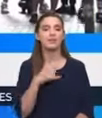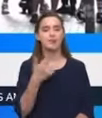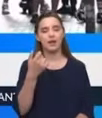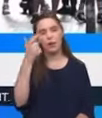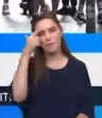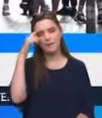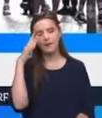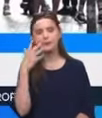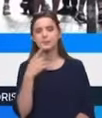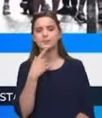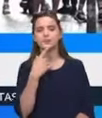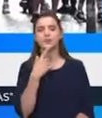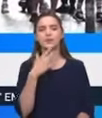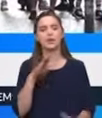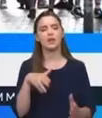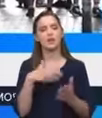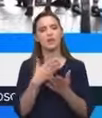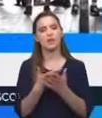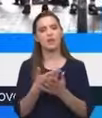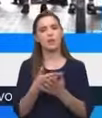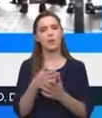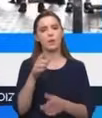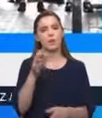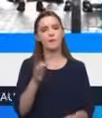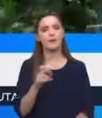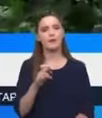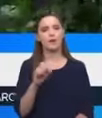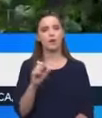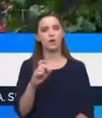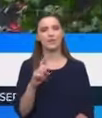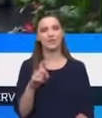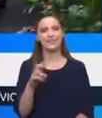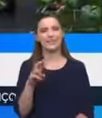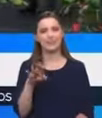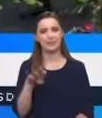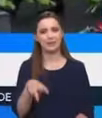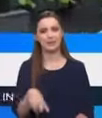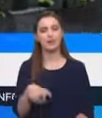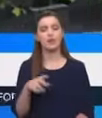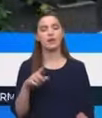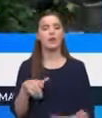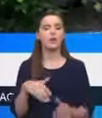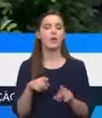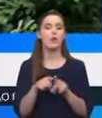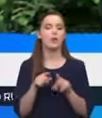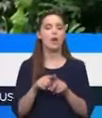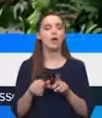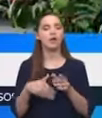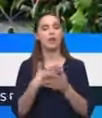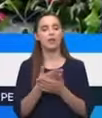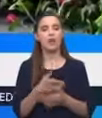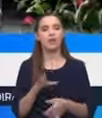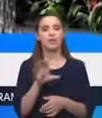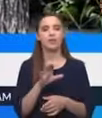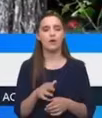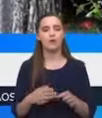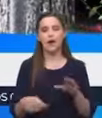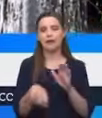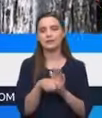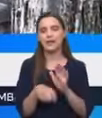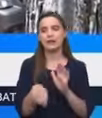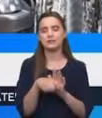que permitiu a Prigozhin chegar a passar, ultrapassar aquilo que tinham sido dentro da sua escalada de ameaças em relação a